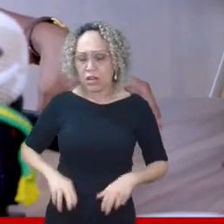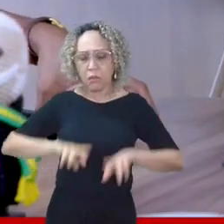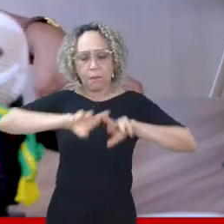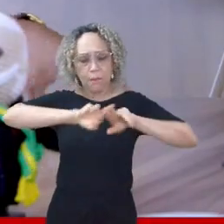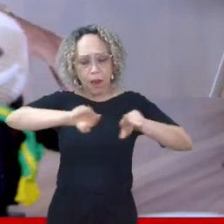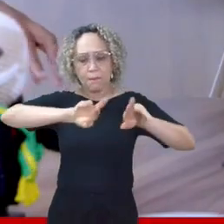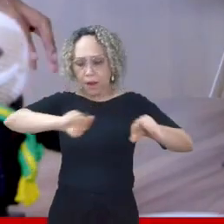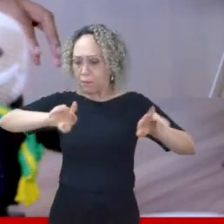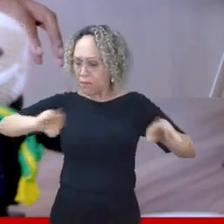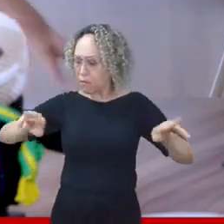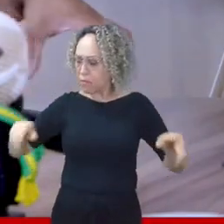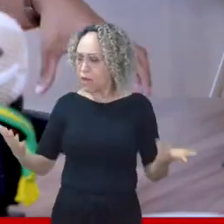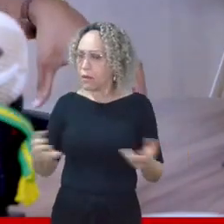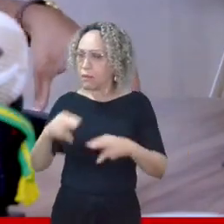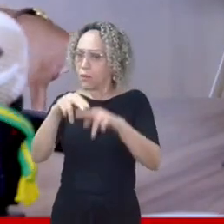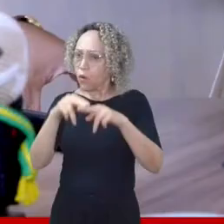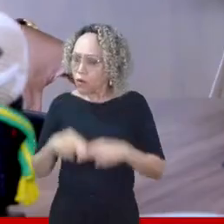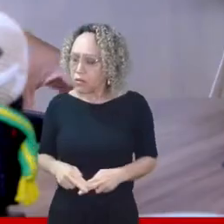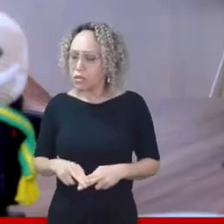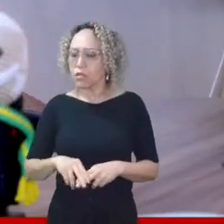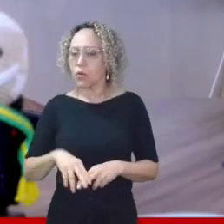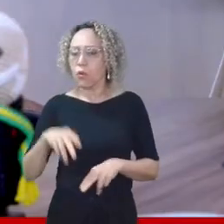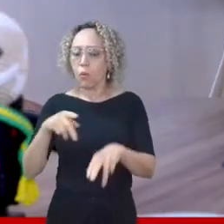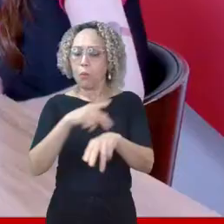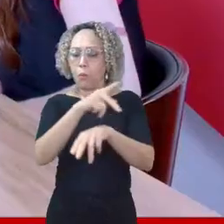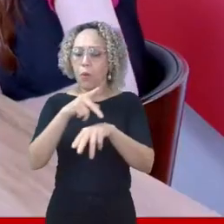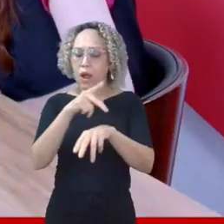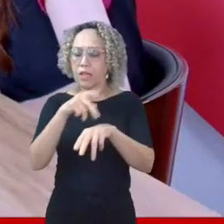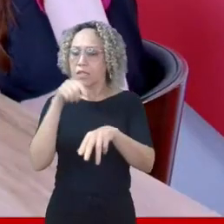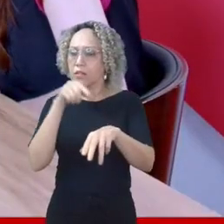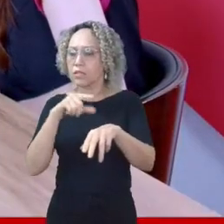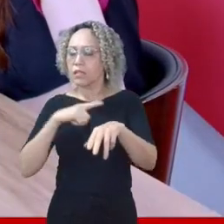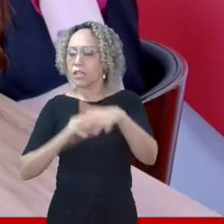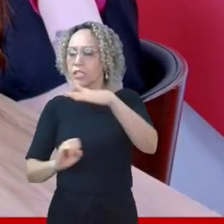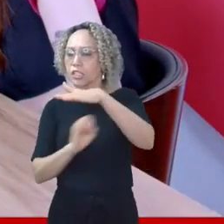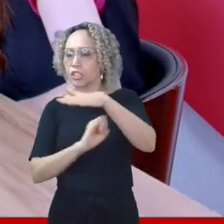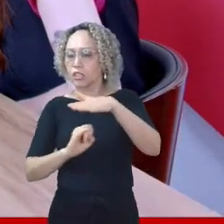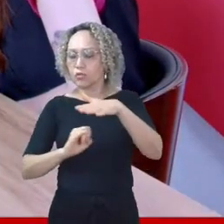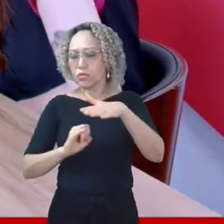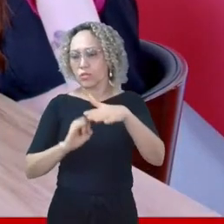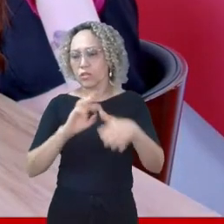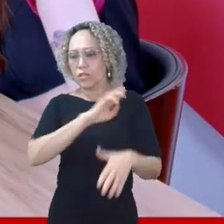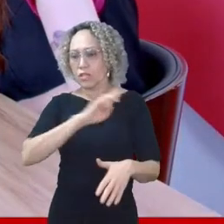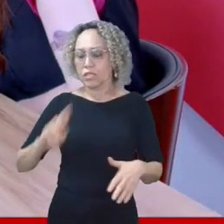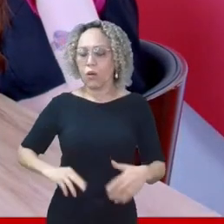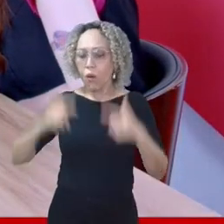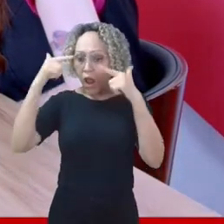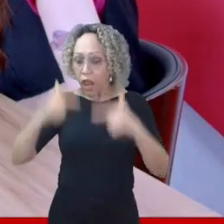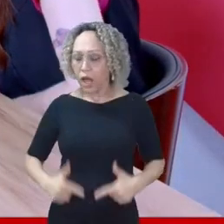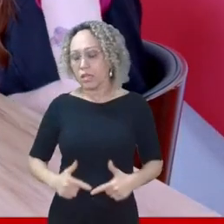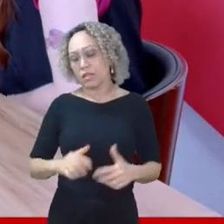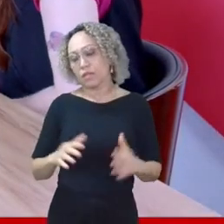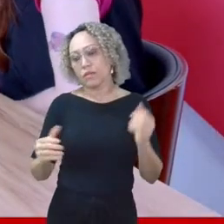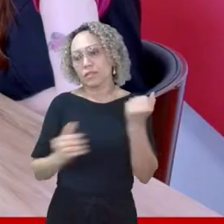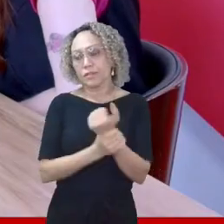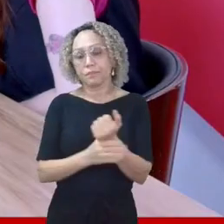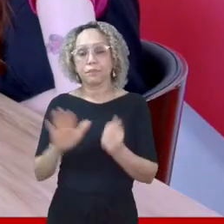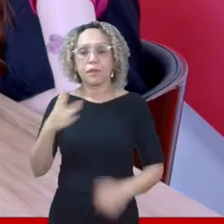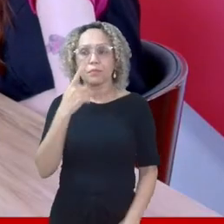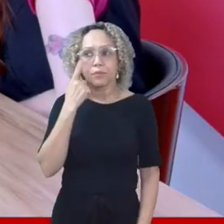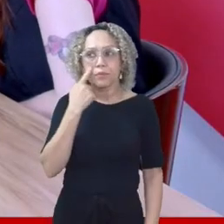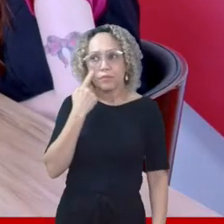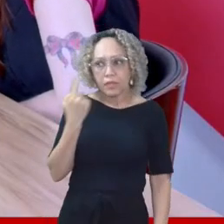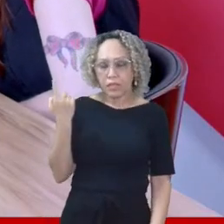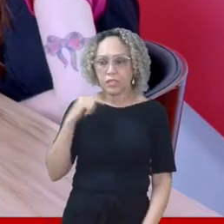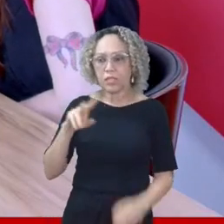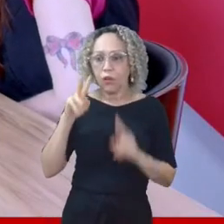essa diversidade, essa pluralidade religiosa. Vocês sabem que esses dias eu vi um vídeo no TikTok